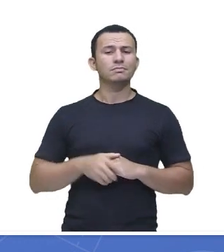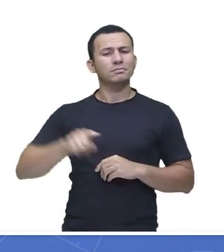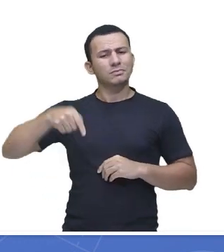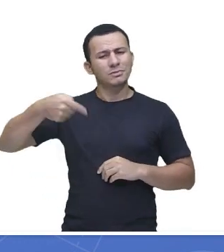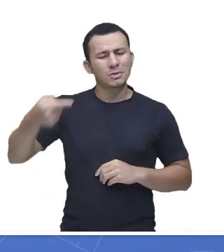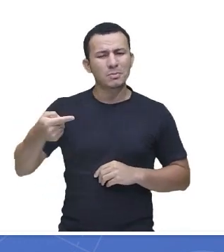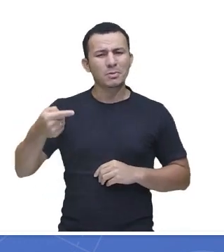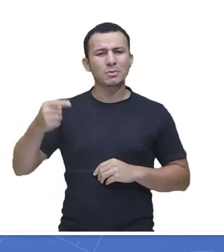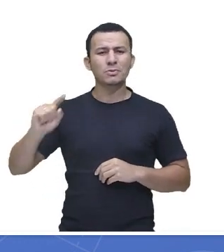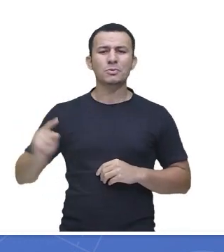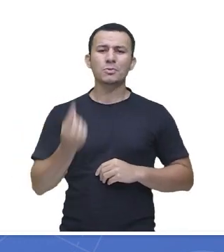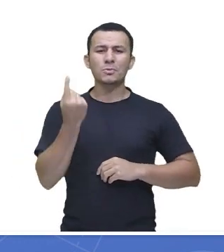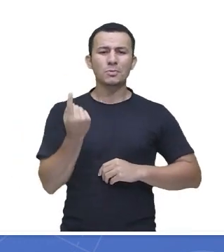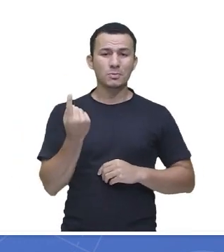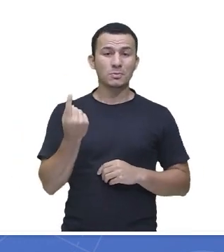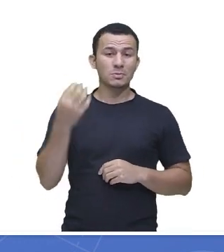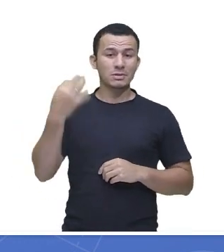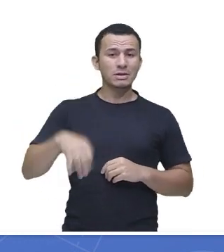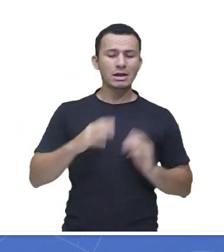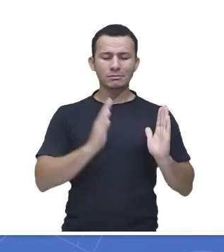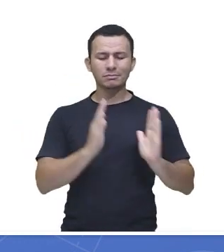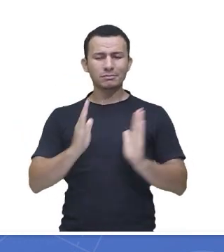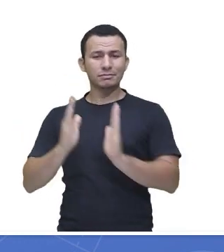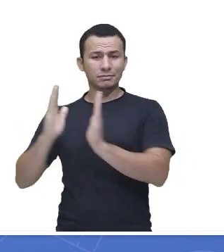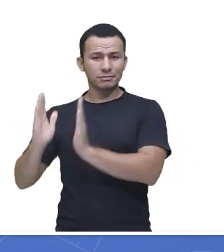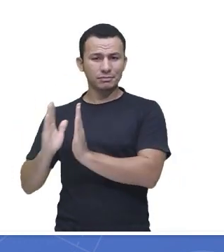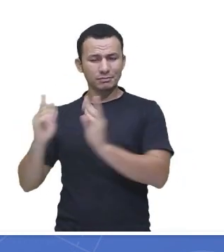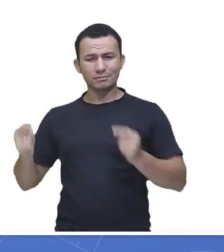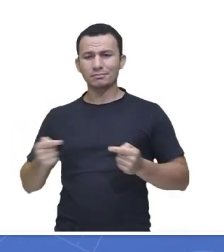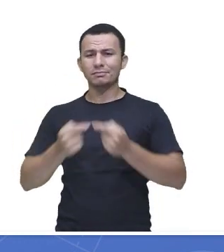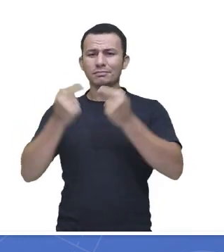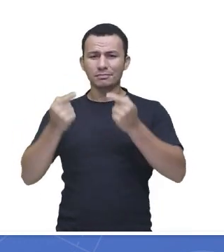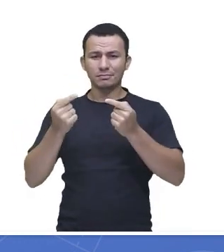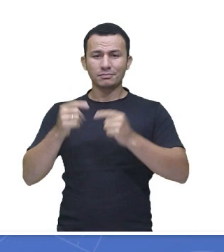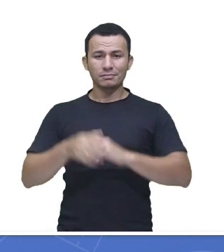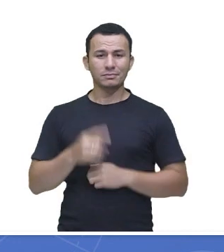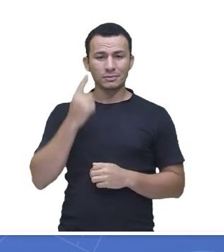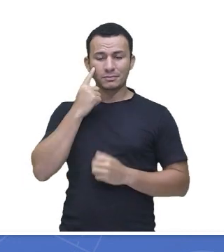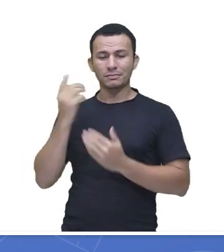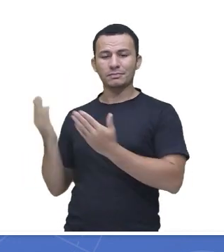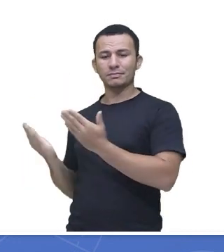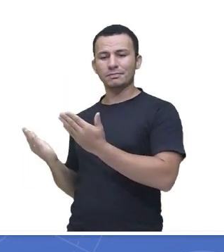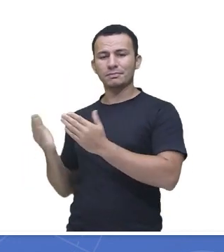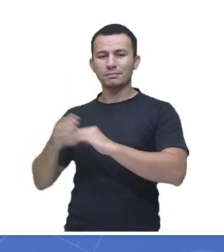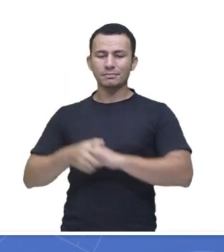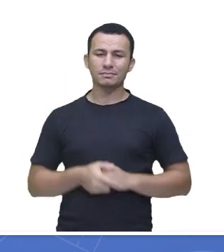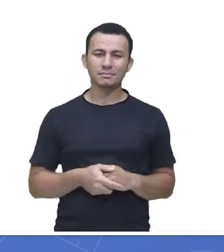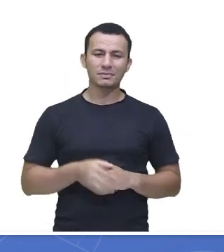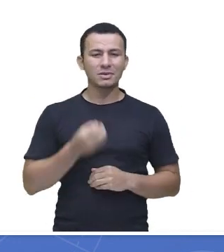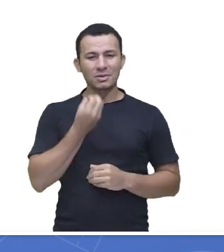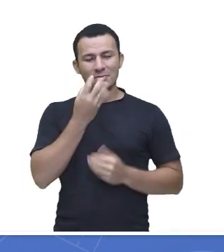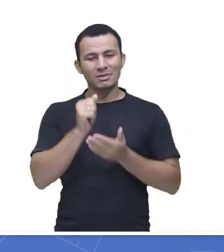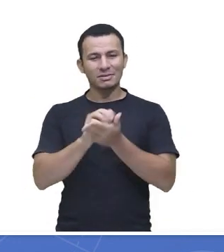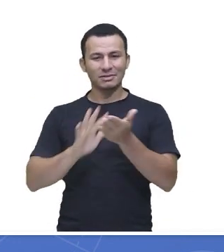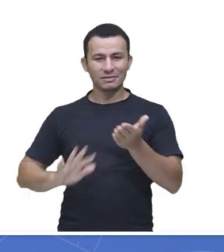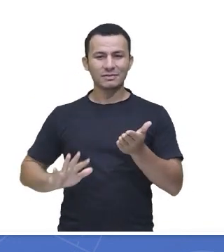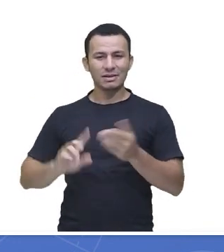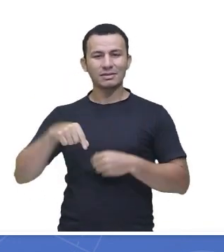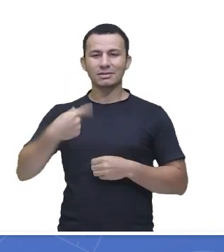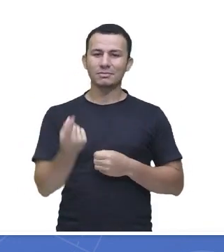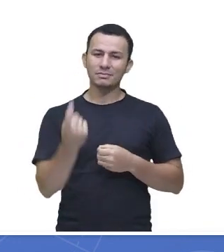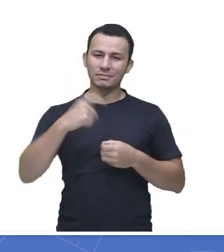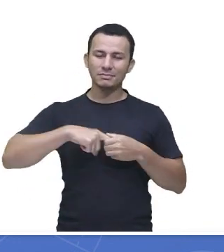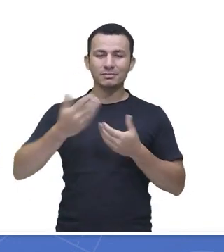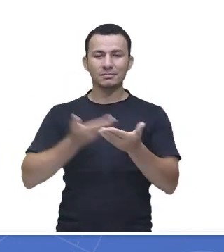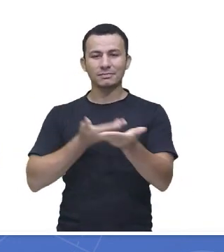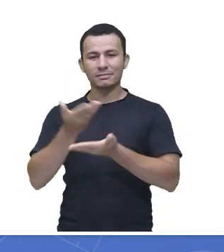marcar a alternativa que tem a sequência mais adequada para esses espaços em branco aí, tá bom? Bom trabalho novamente e a gente volta